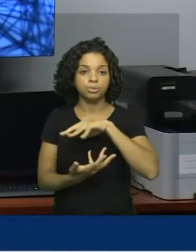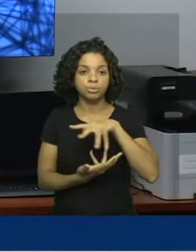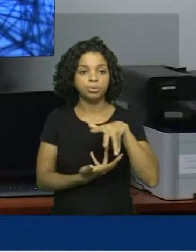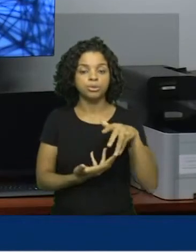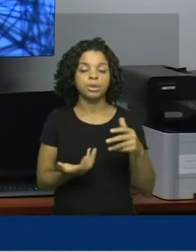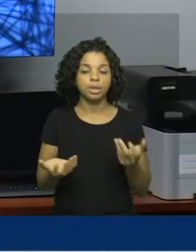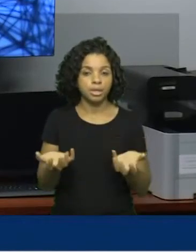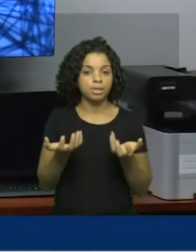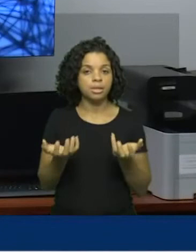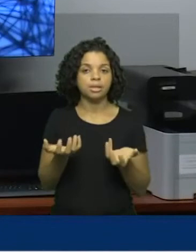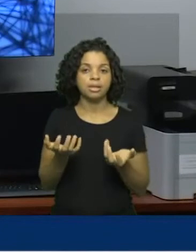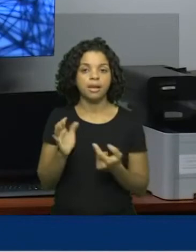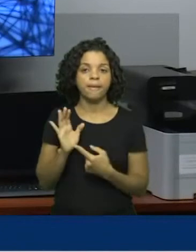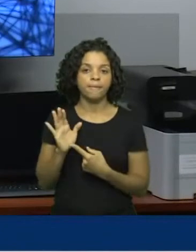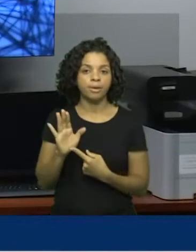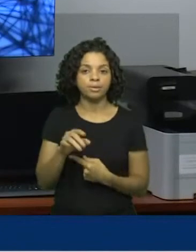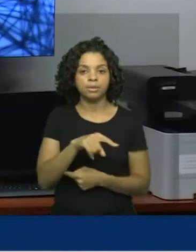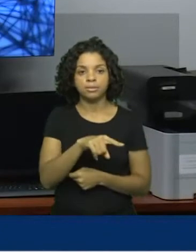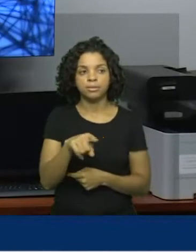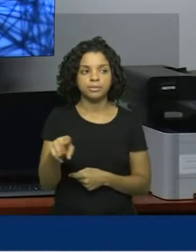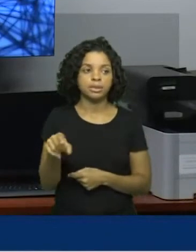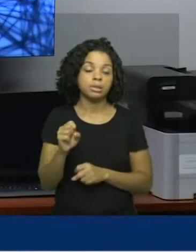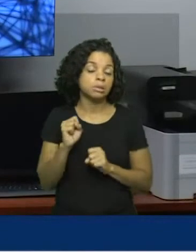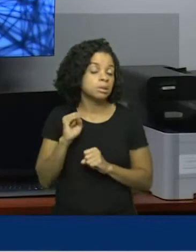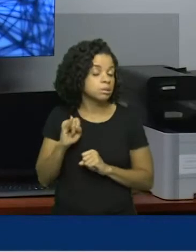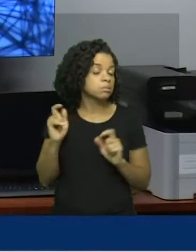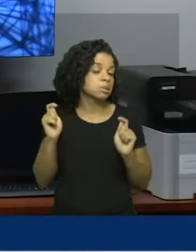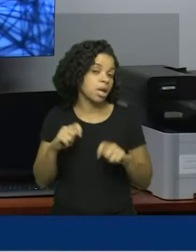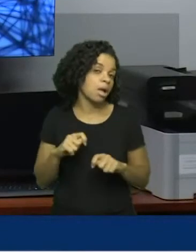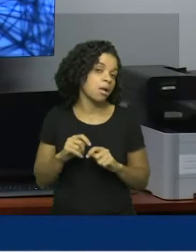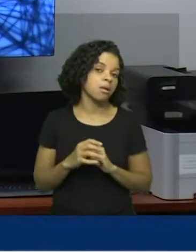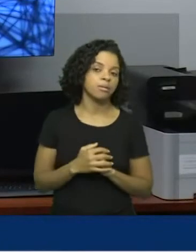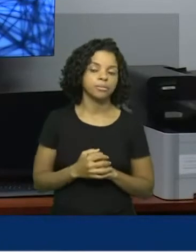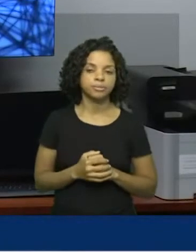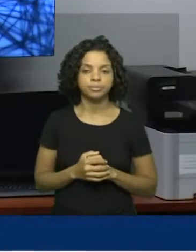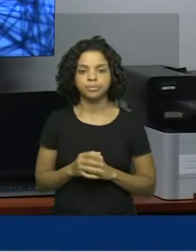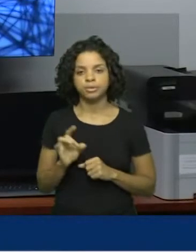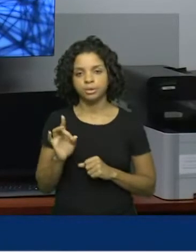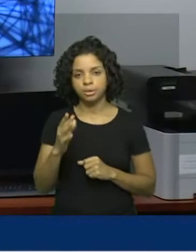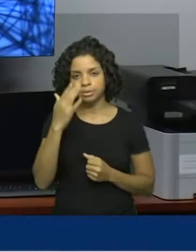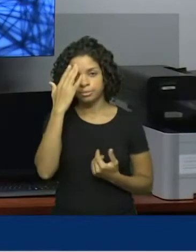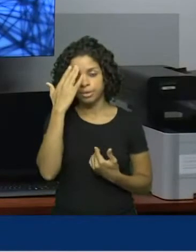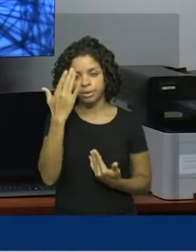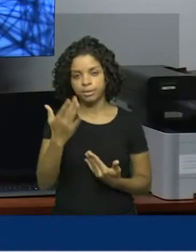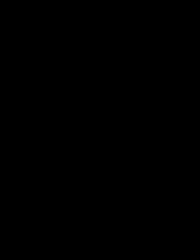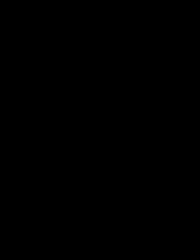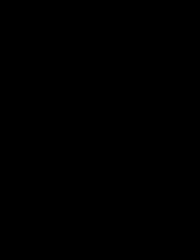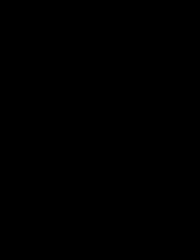gostaria de mostrar para os senhores, se for possível, em algum momento. É só isso. Muito obrigada.